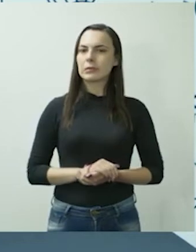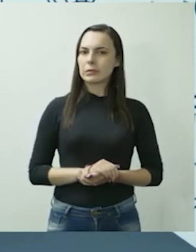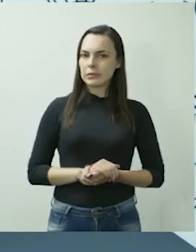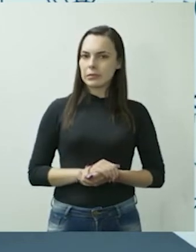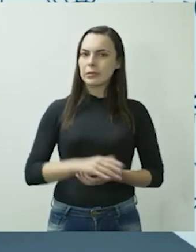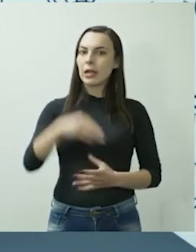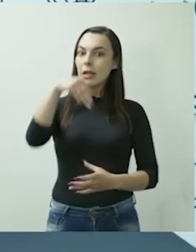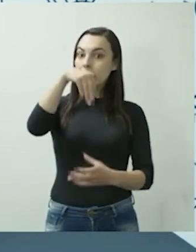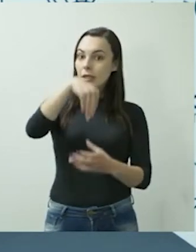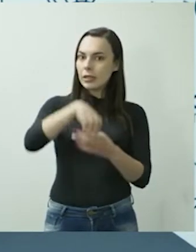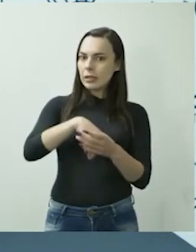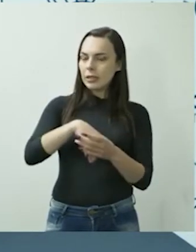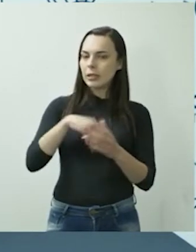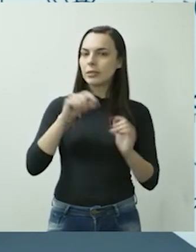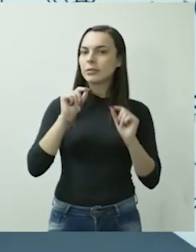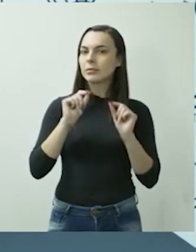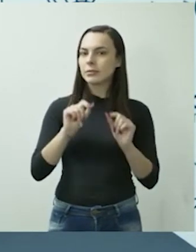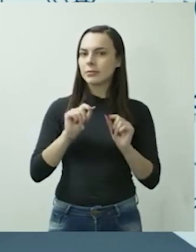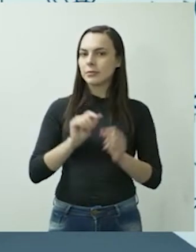nesse caldeirão ela mandou